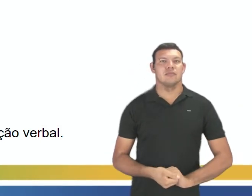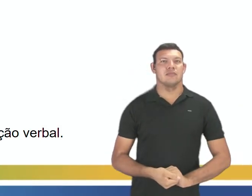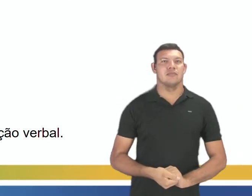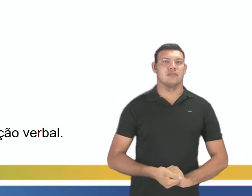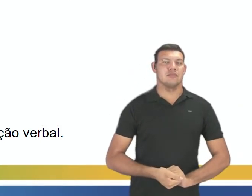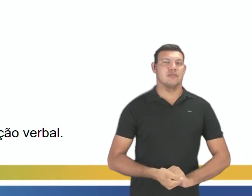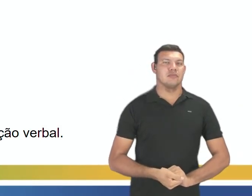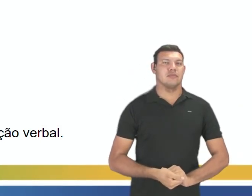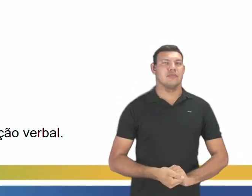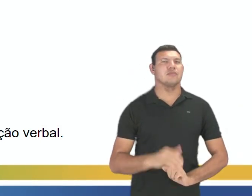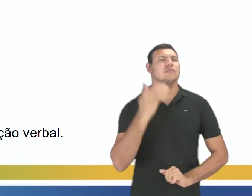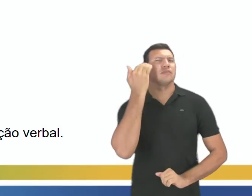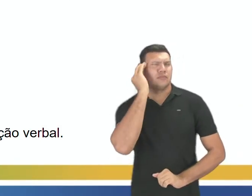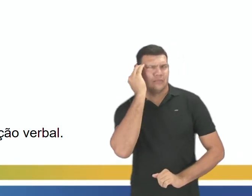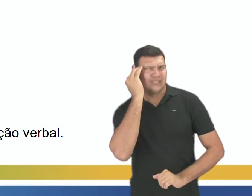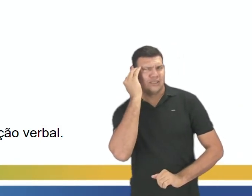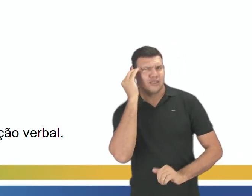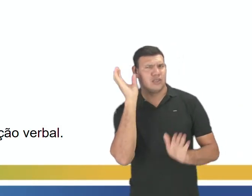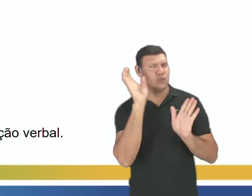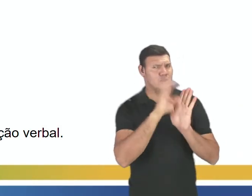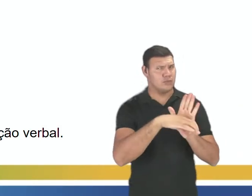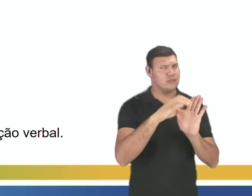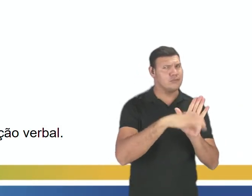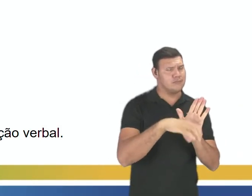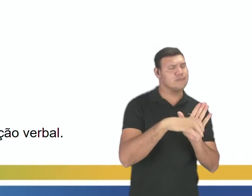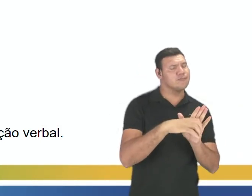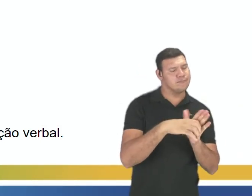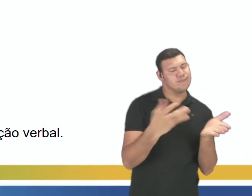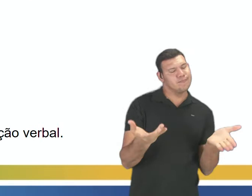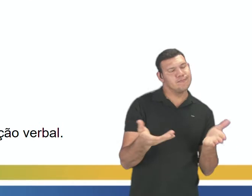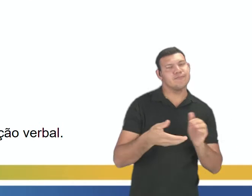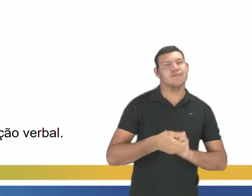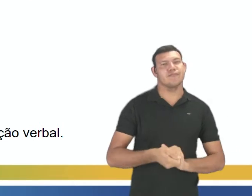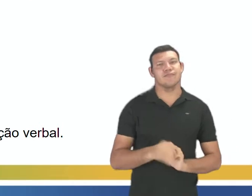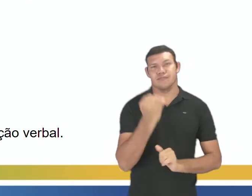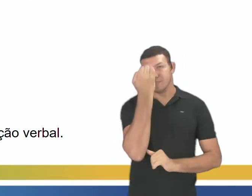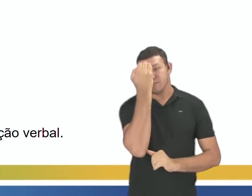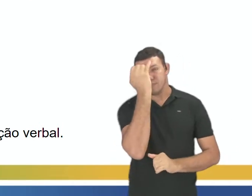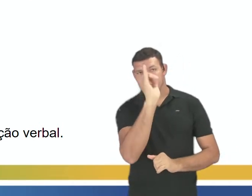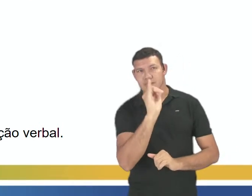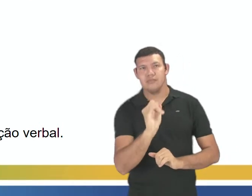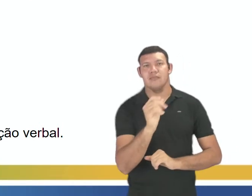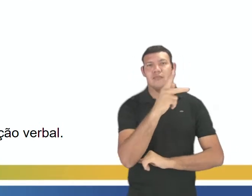pronoun. Entenderam o conceito? Essa é a ideia do object pronoun. Tudo